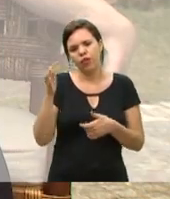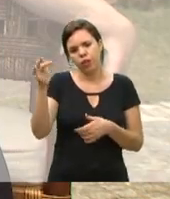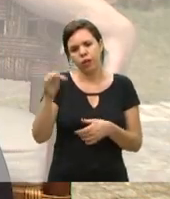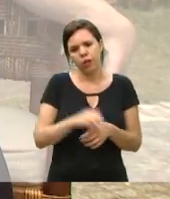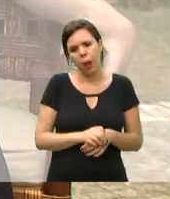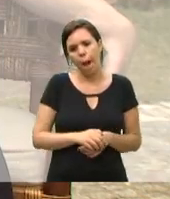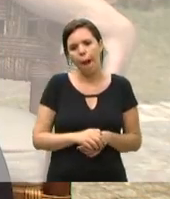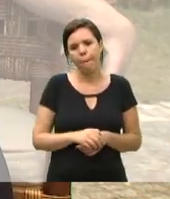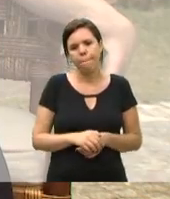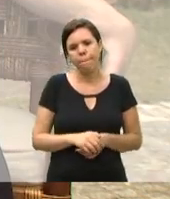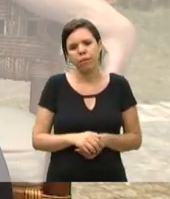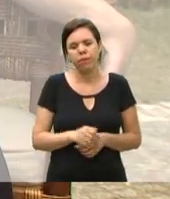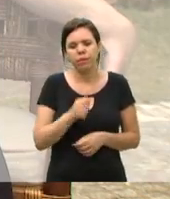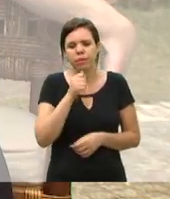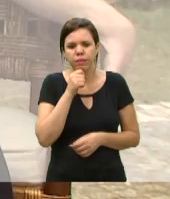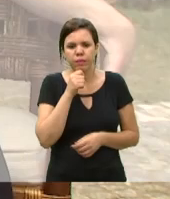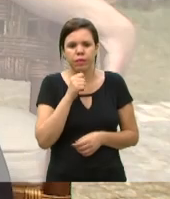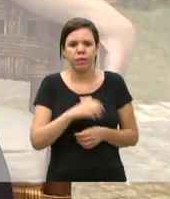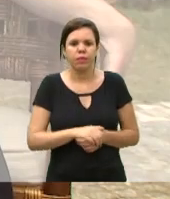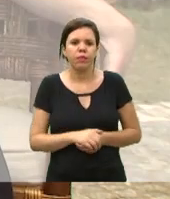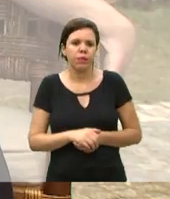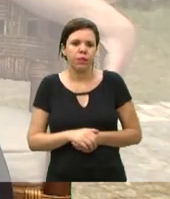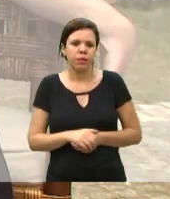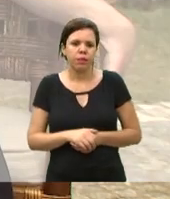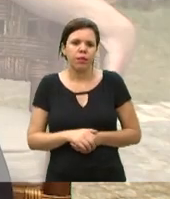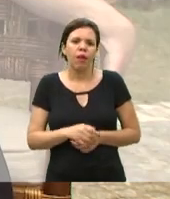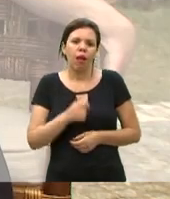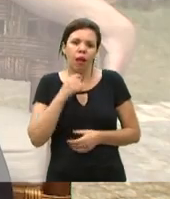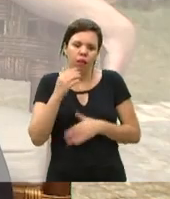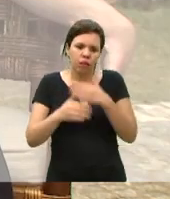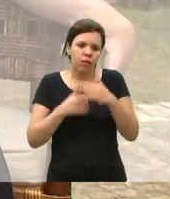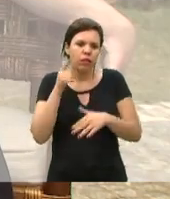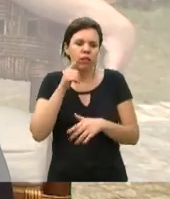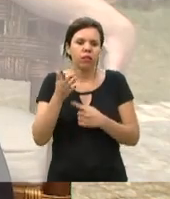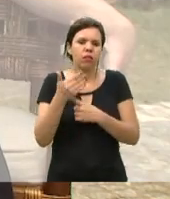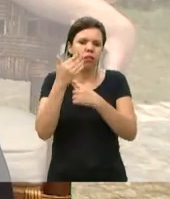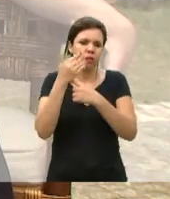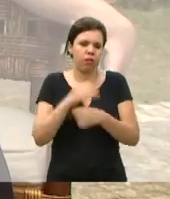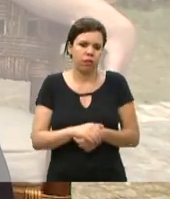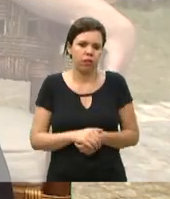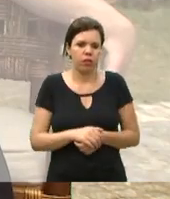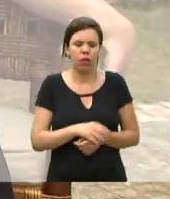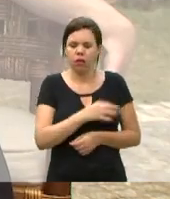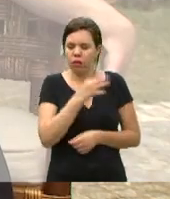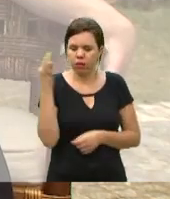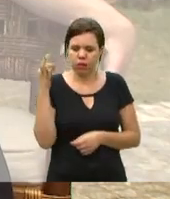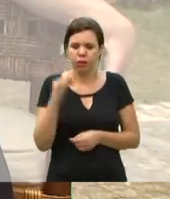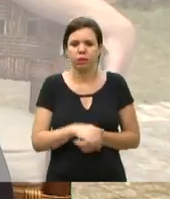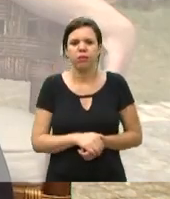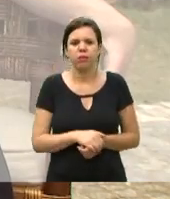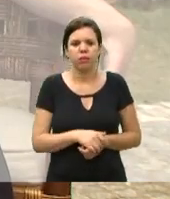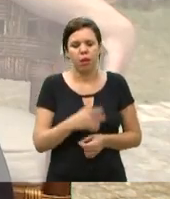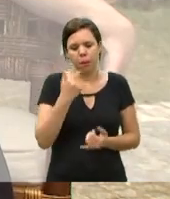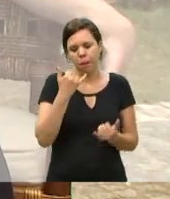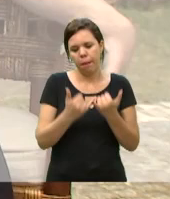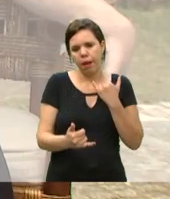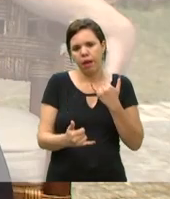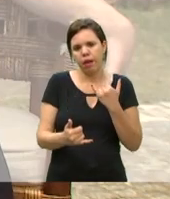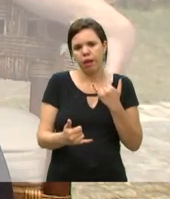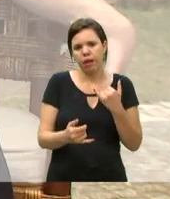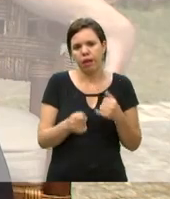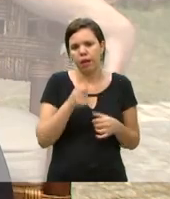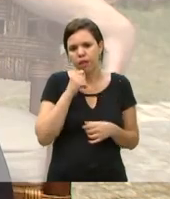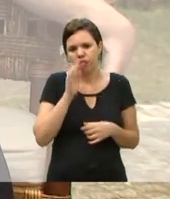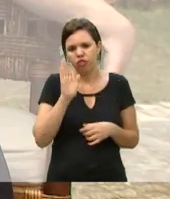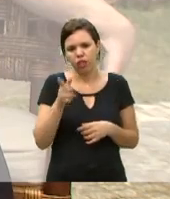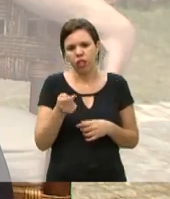Né? Falta ainda aqueles que vão se dar bem na área tecnológica, ótimo. Parece mas que o terreno